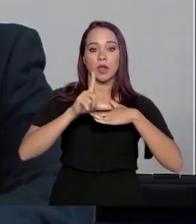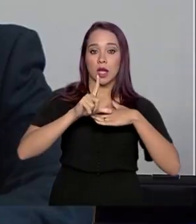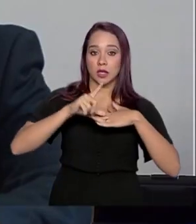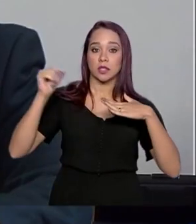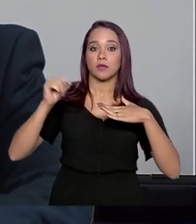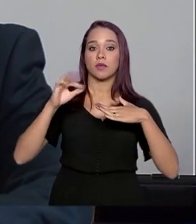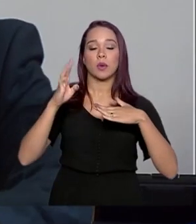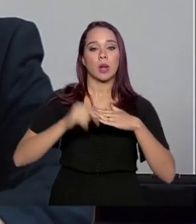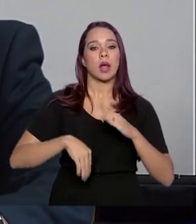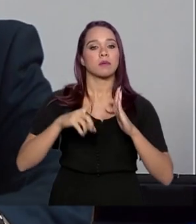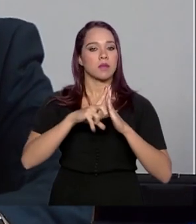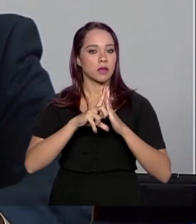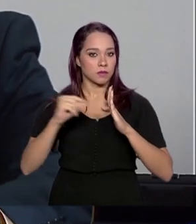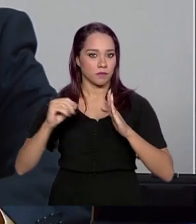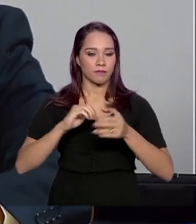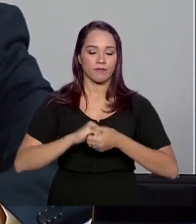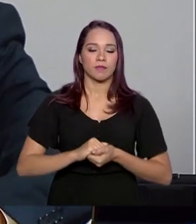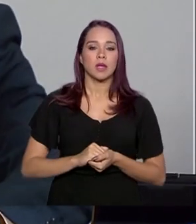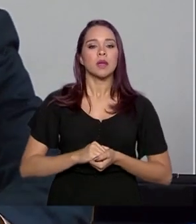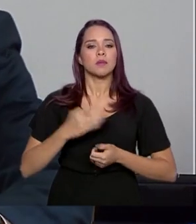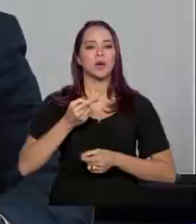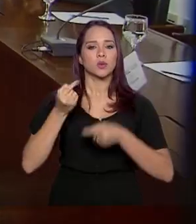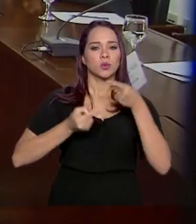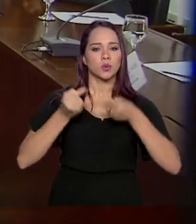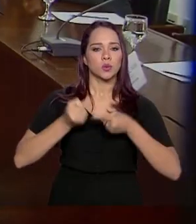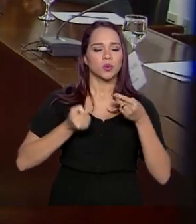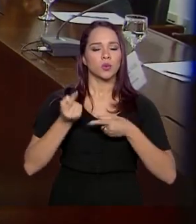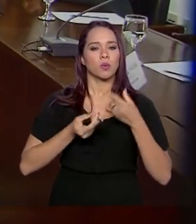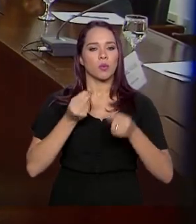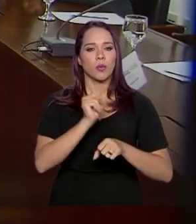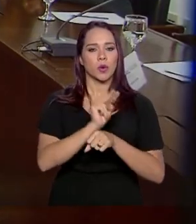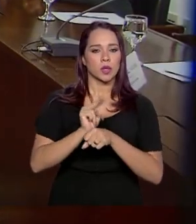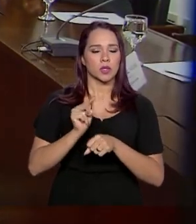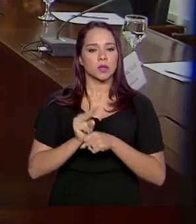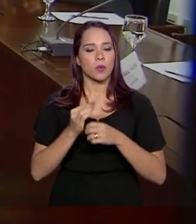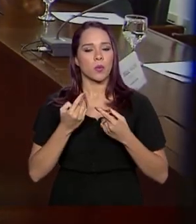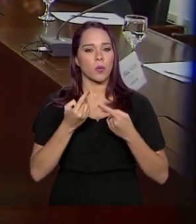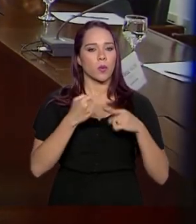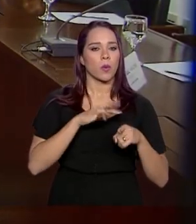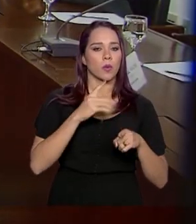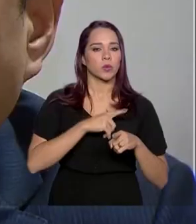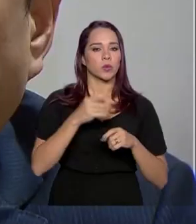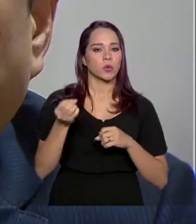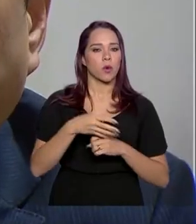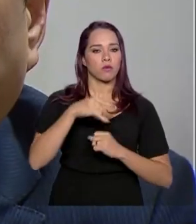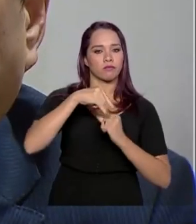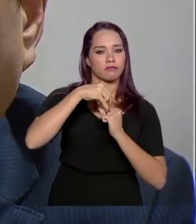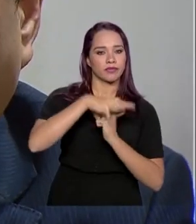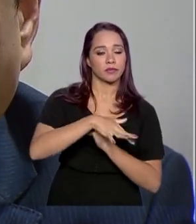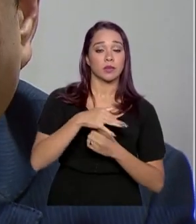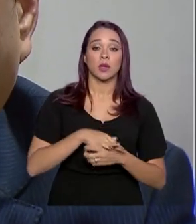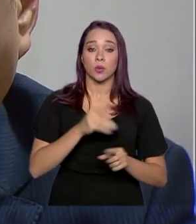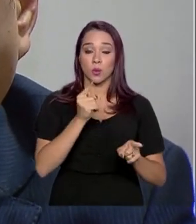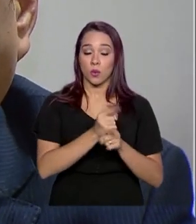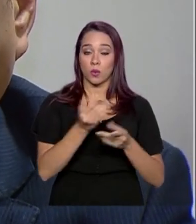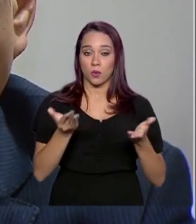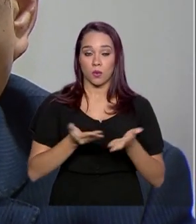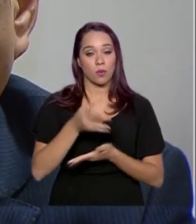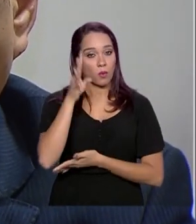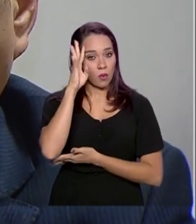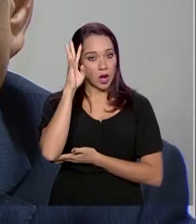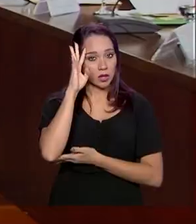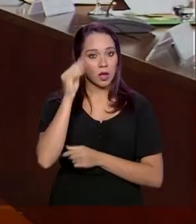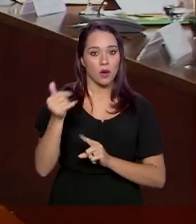no Palácio do Planalto, para discutir medidas de proteção e combate ao novo coronavírus. No encontro desta quarta-feira,